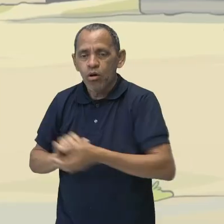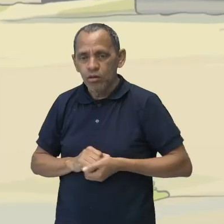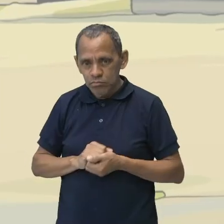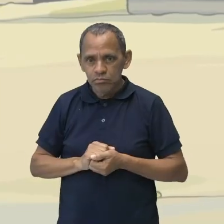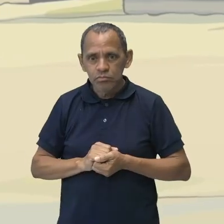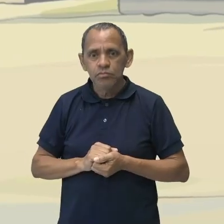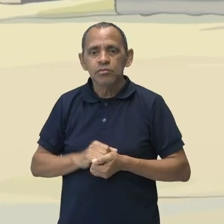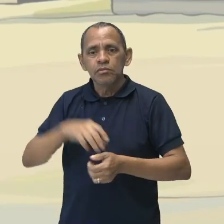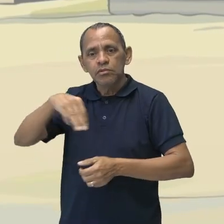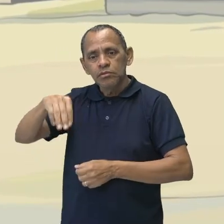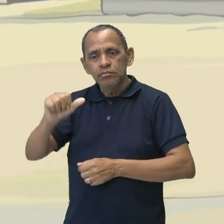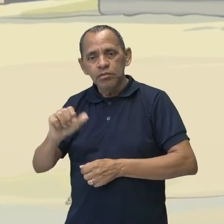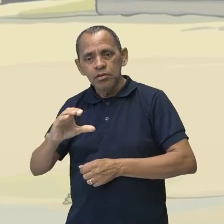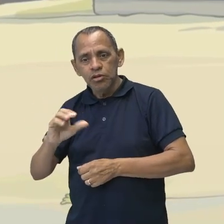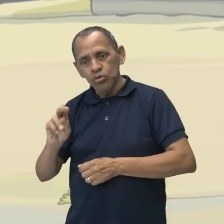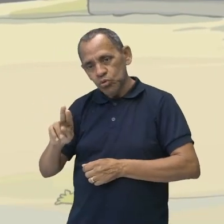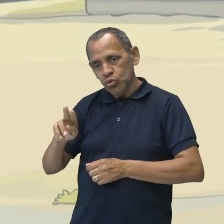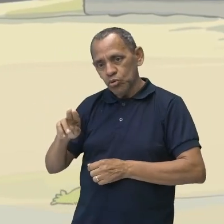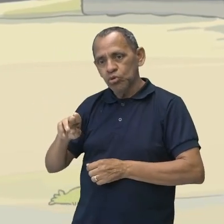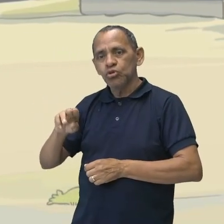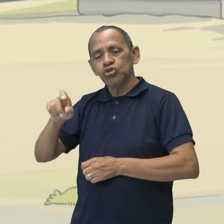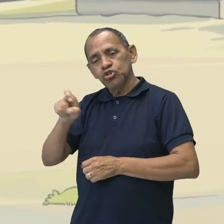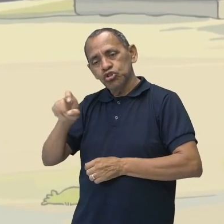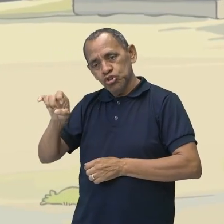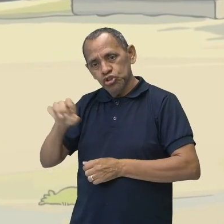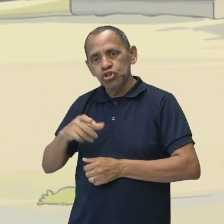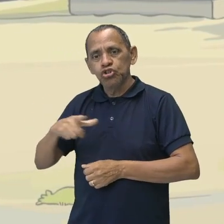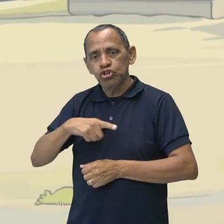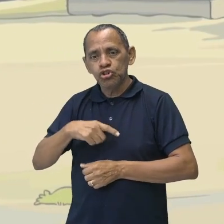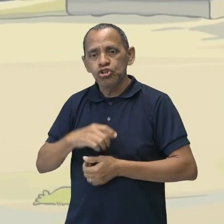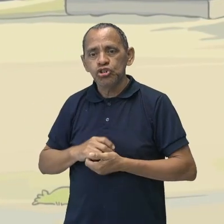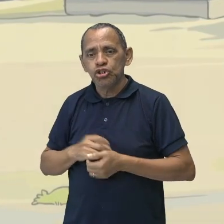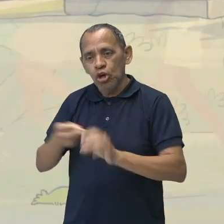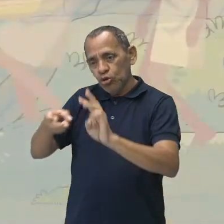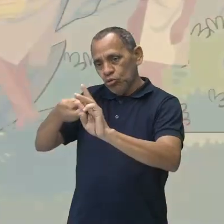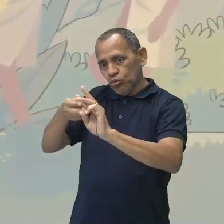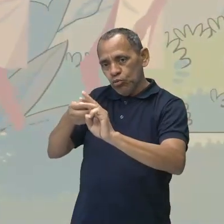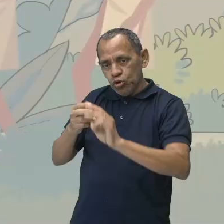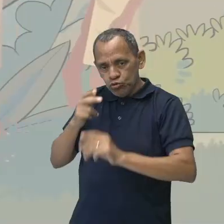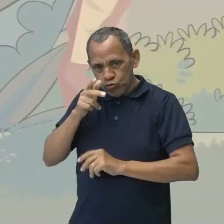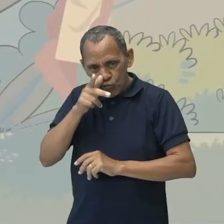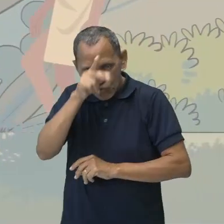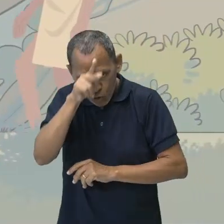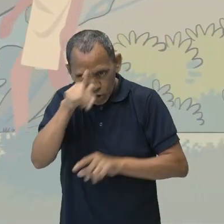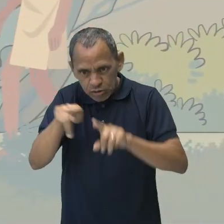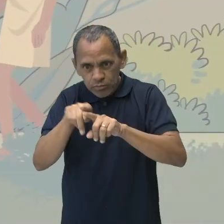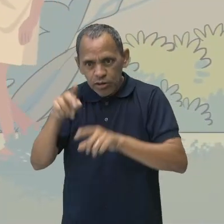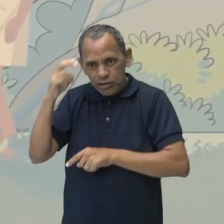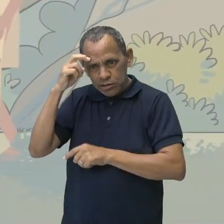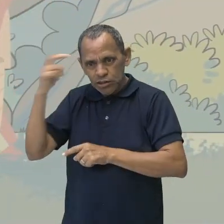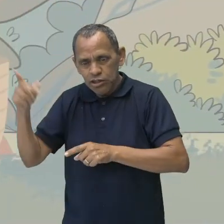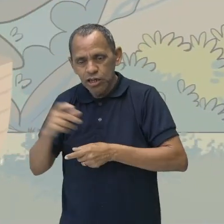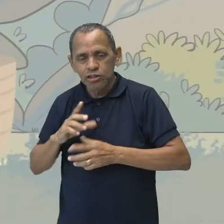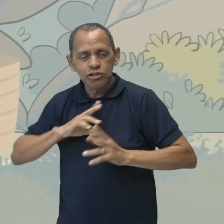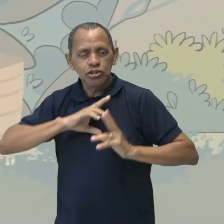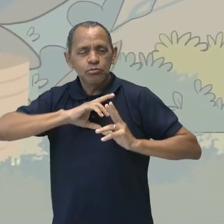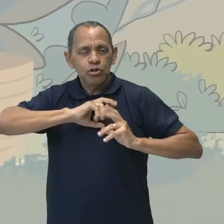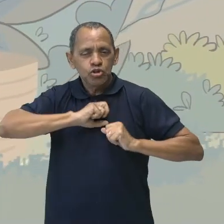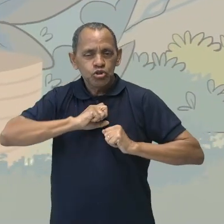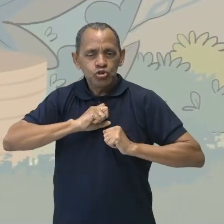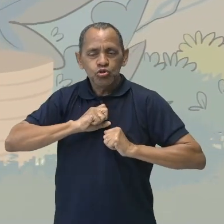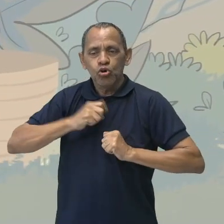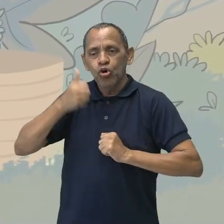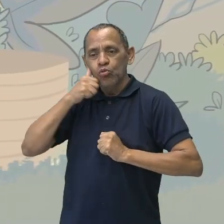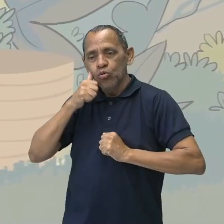sua aldeia e os dois se casaram, vivendo em harmonia e felicidade. O amor entre os dois era puro